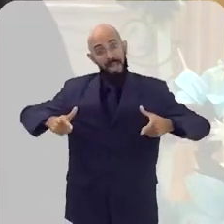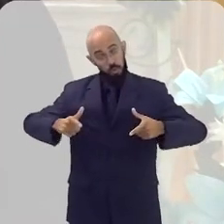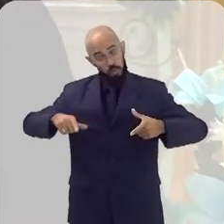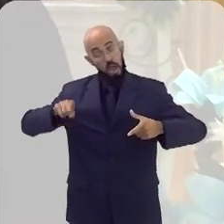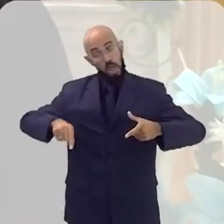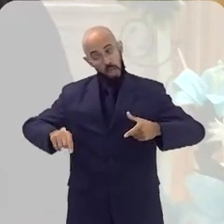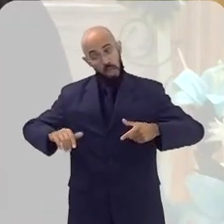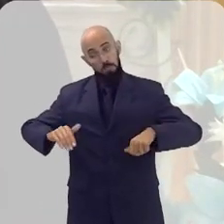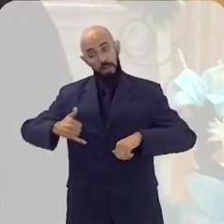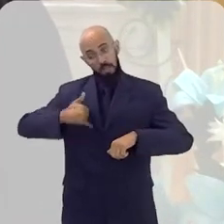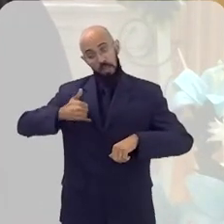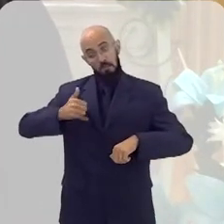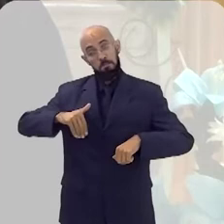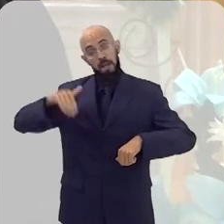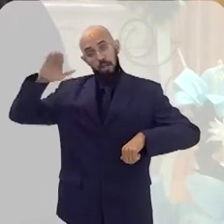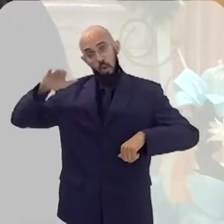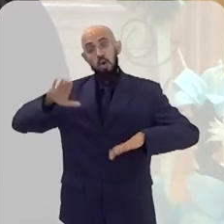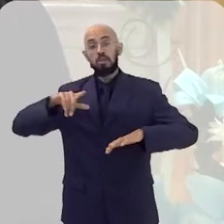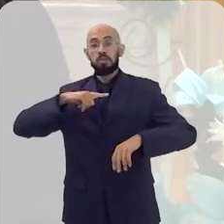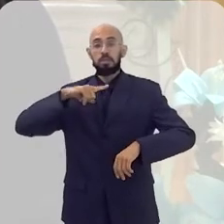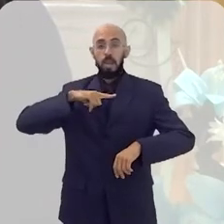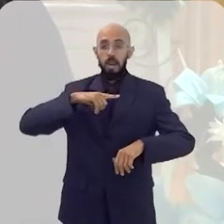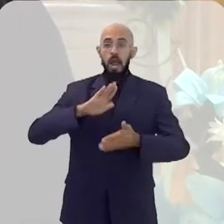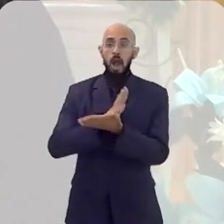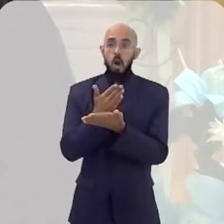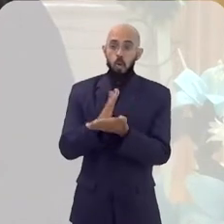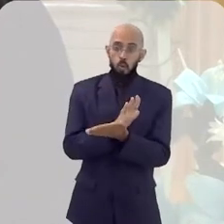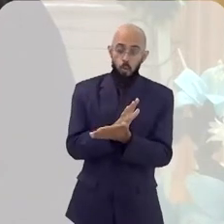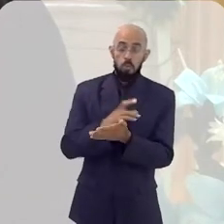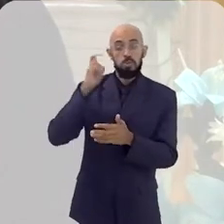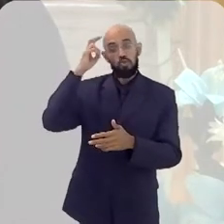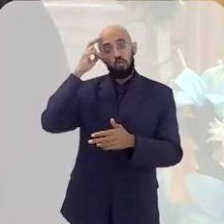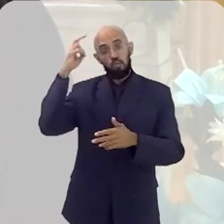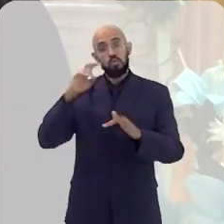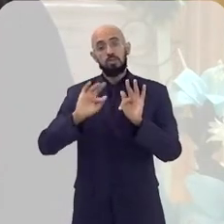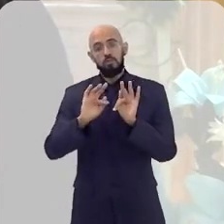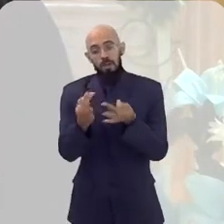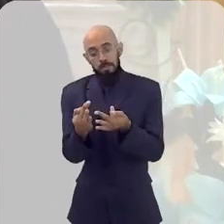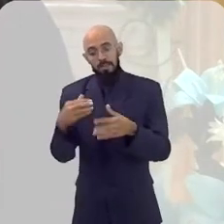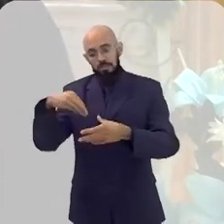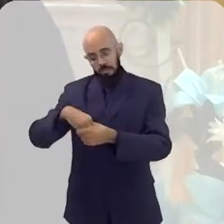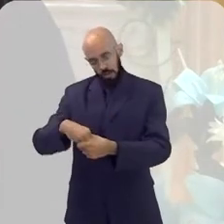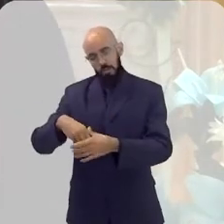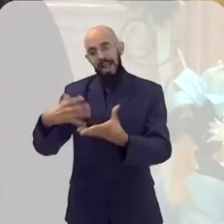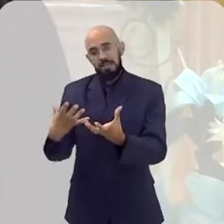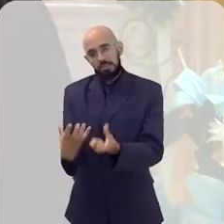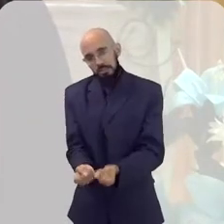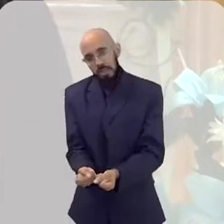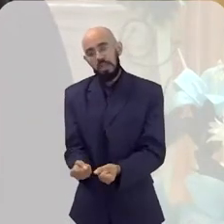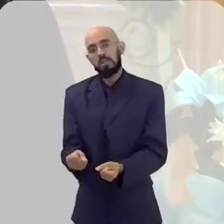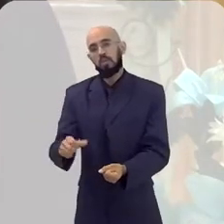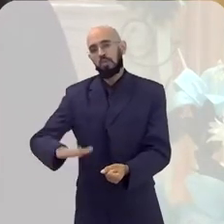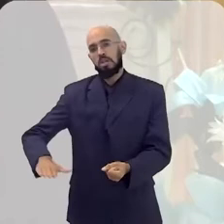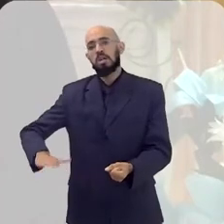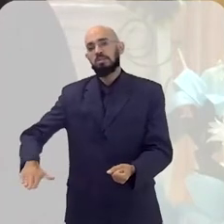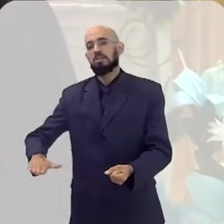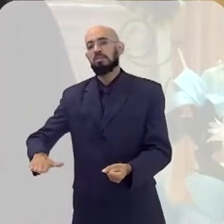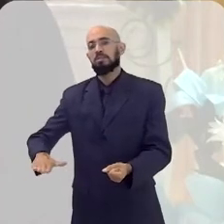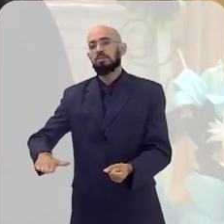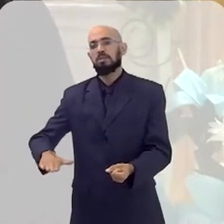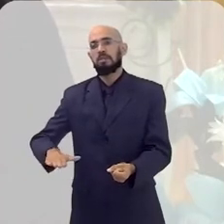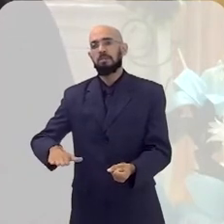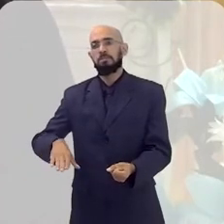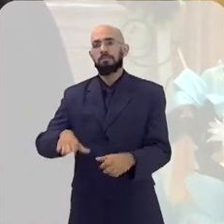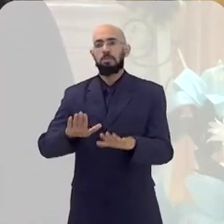maior idade. Existem algumas tradições familiares que aceitam menores de idade, porque está ali da família e tal,